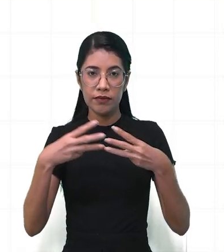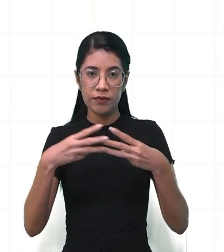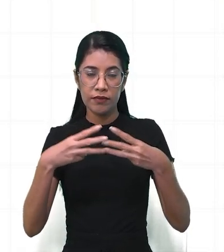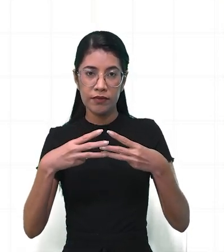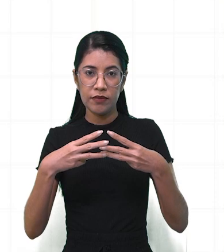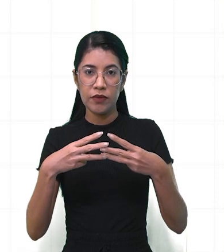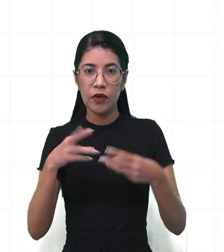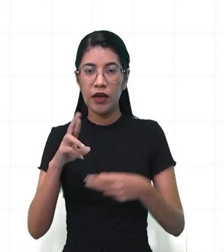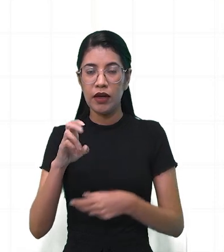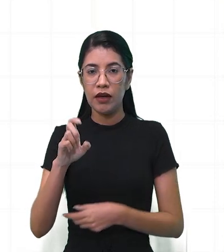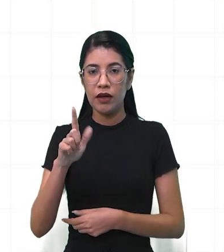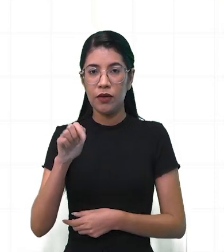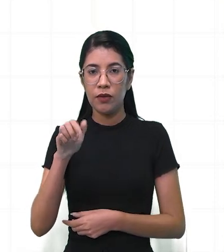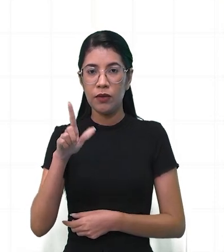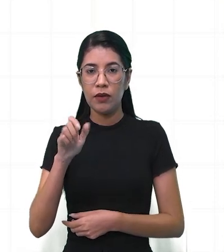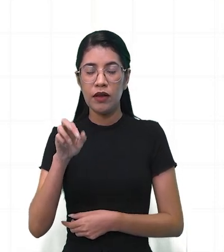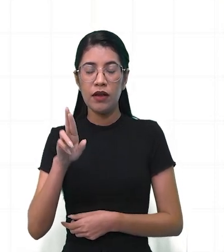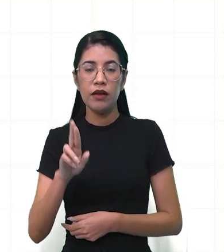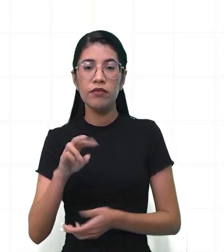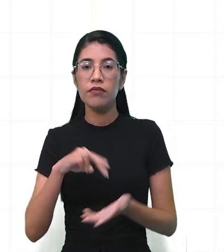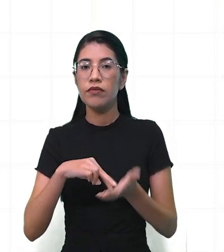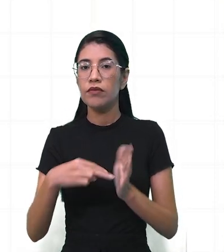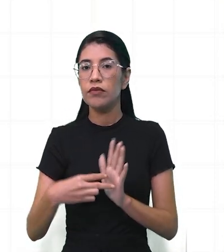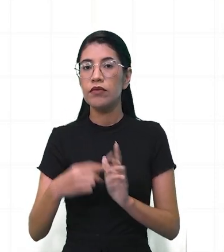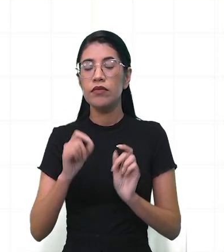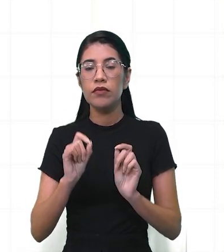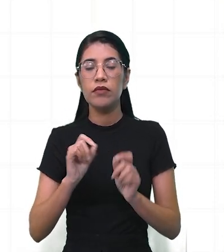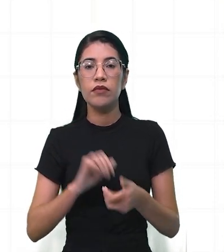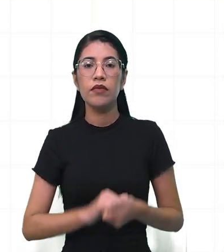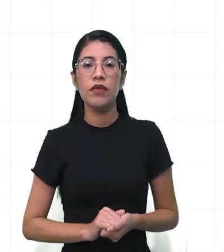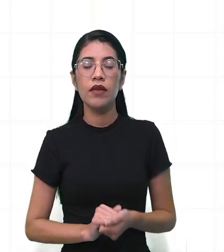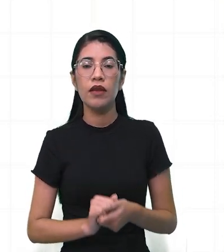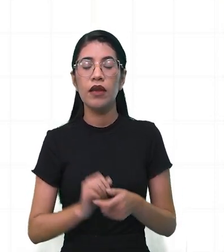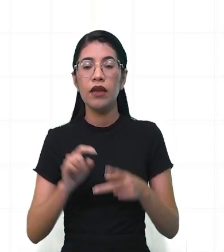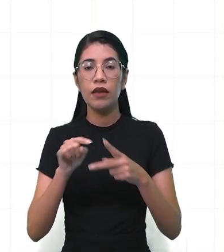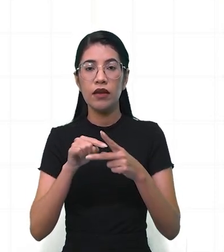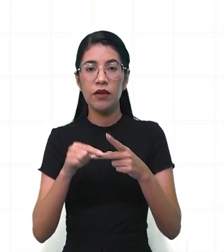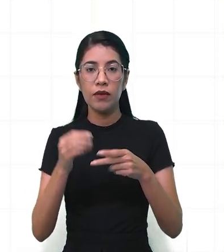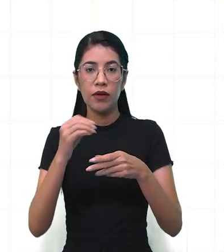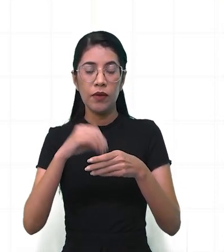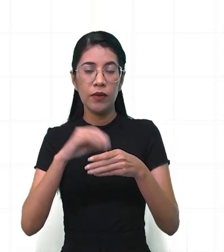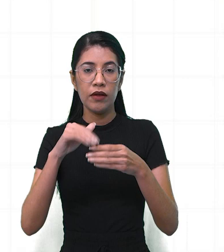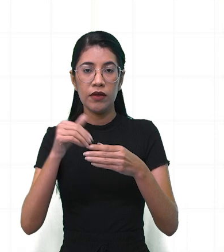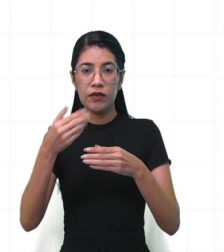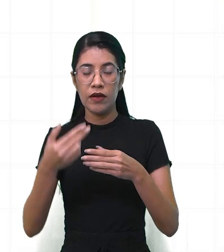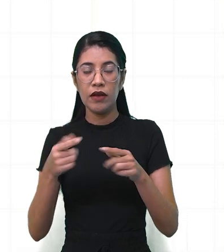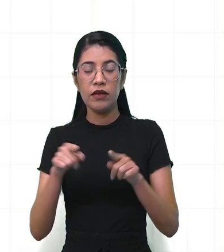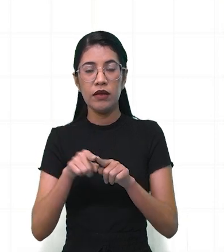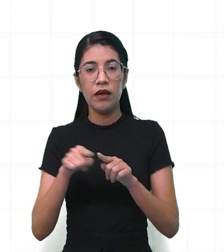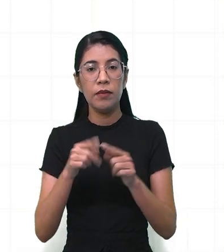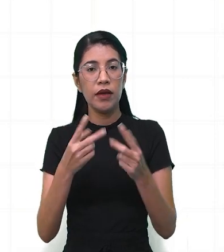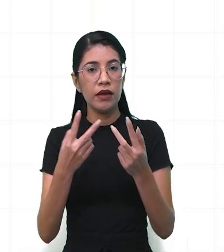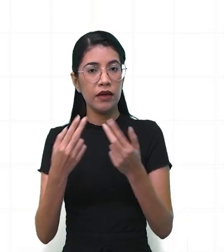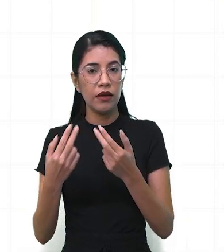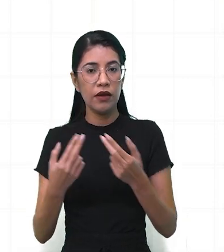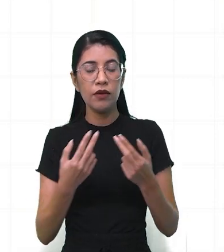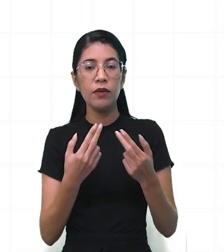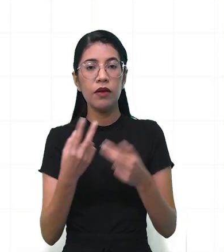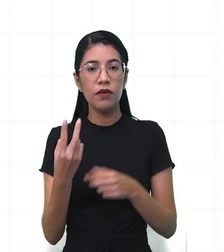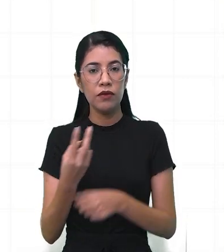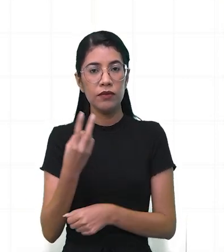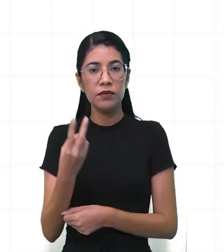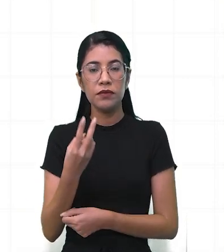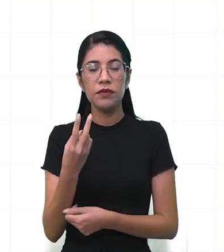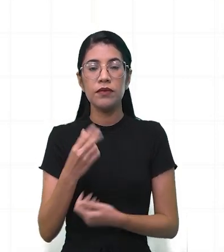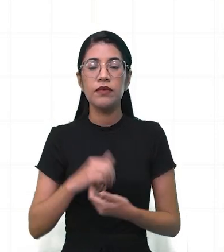hexágono regular, significa, então, que os ângulos internos e os ângulos externos também possuirão a mesma